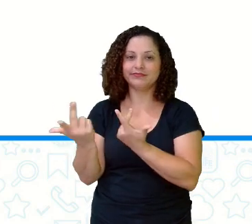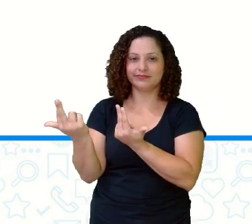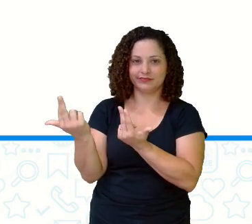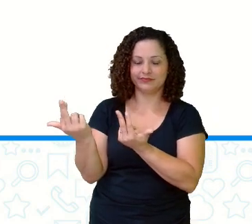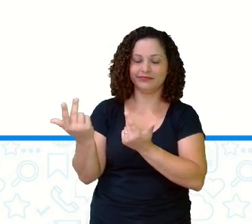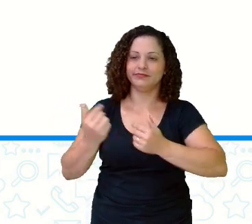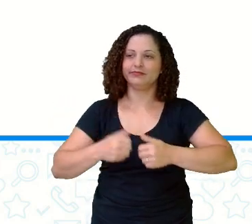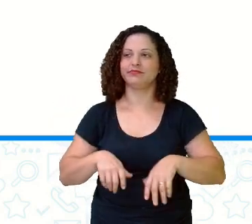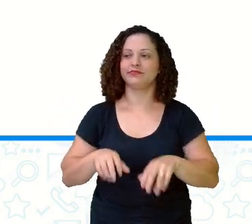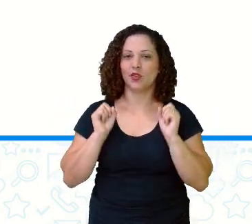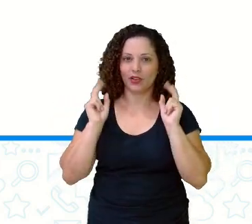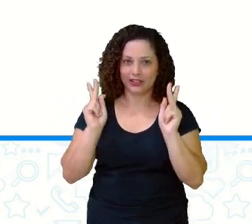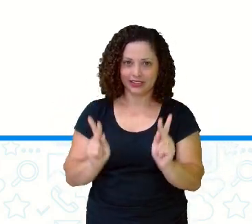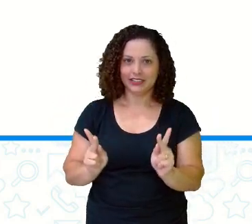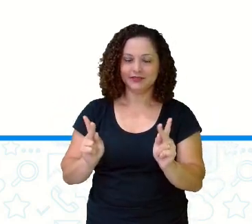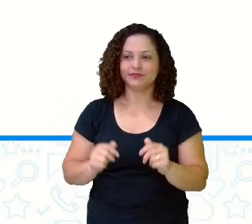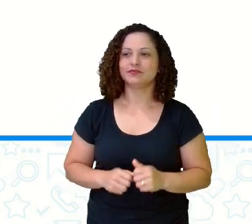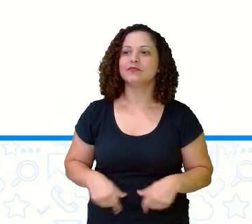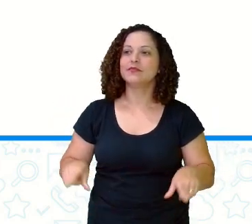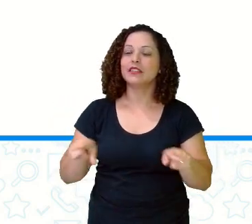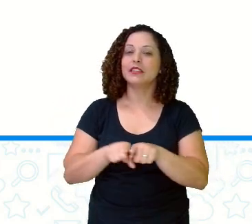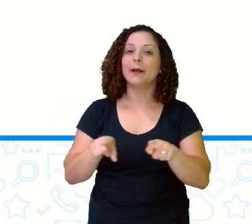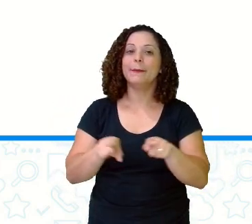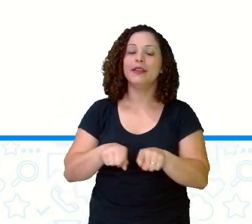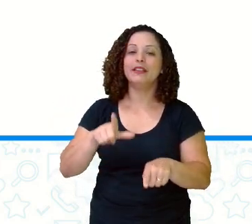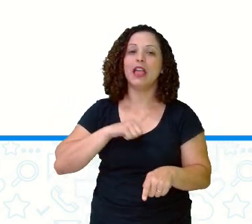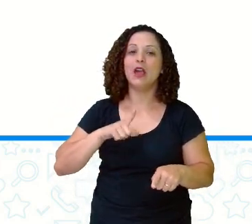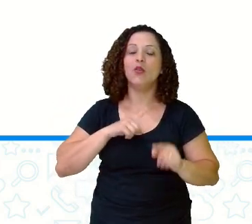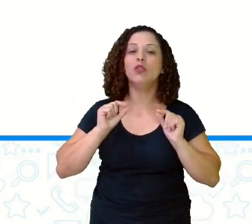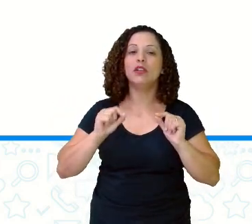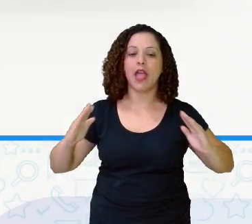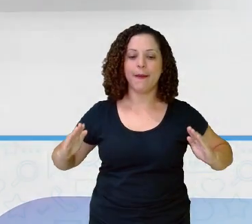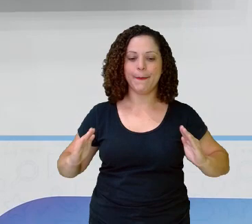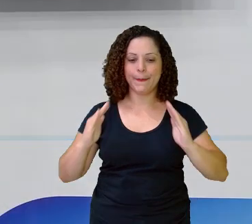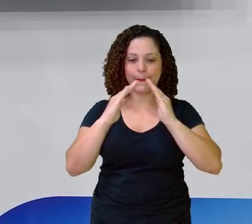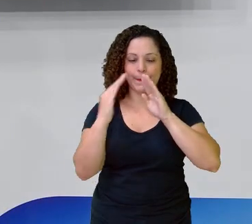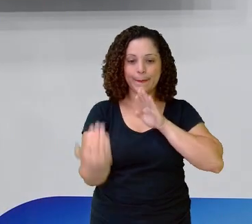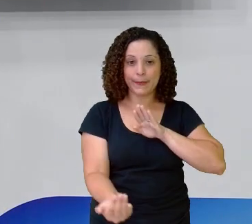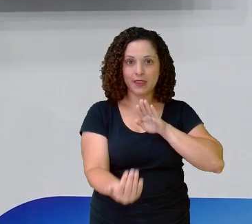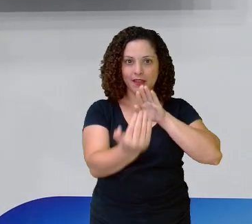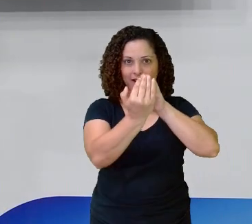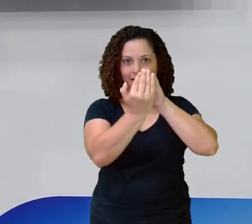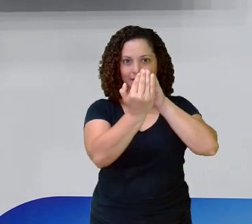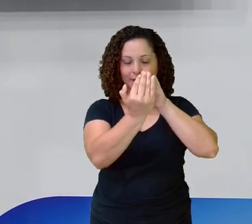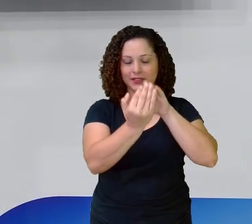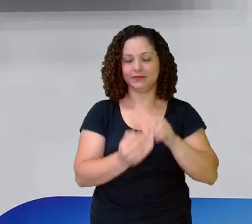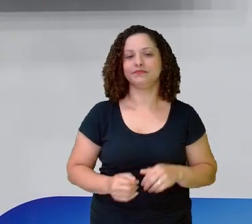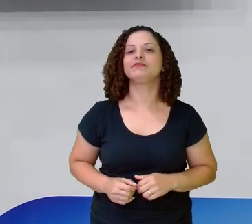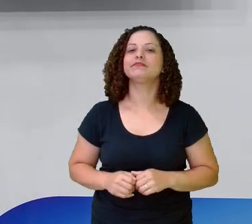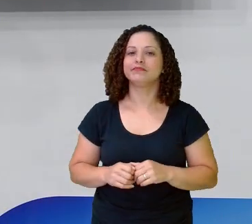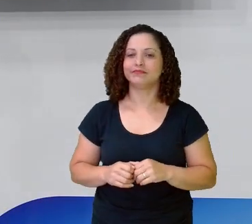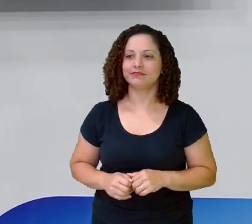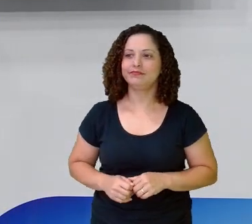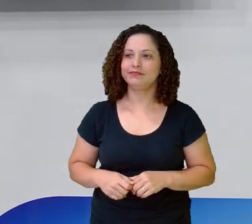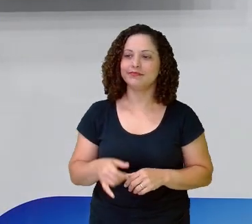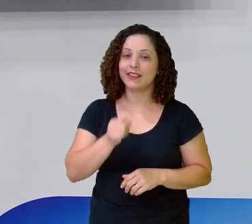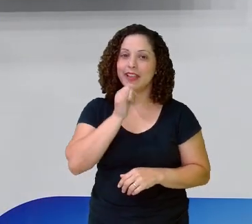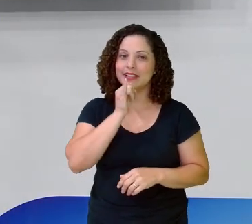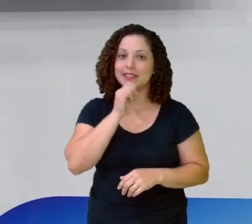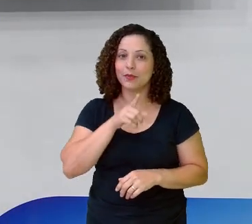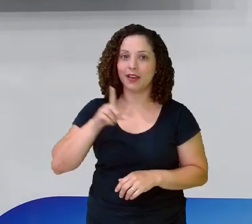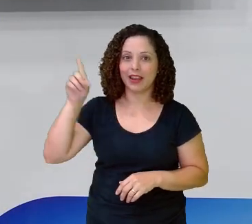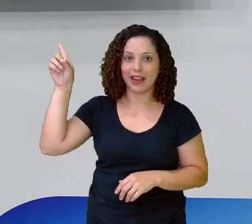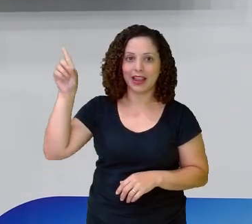Beleza? Tranquilo? A gente também tem pirâmide. Aqui, exemplo claro, as pirâmides do Egito,